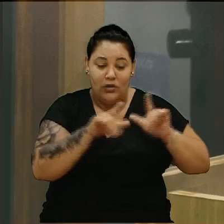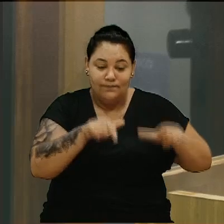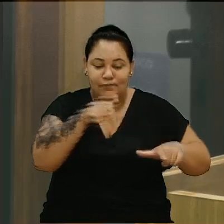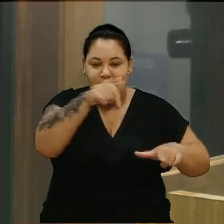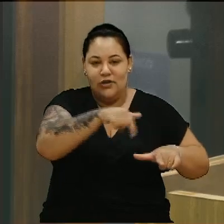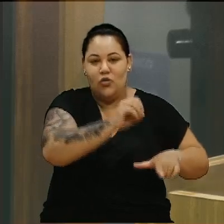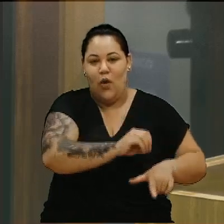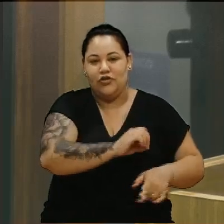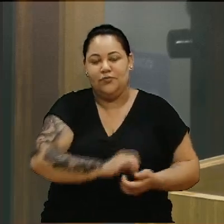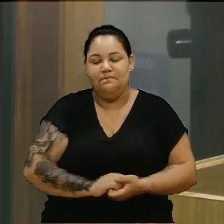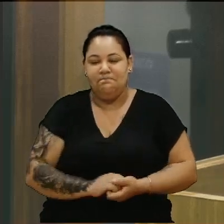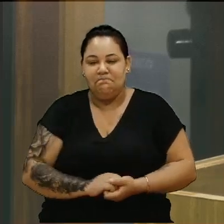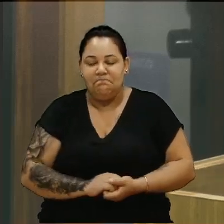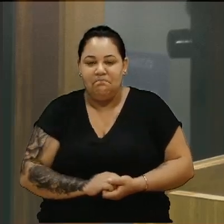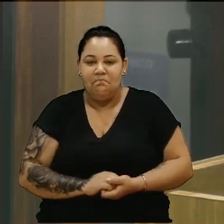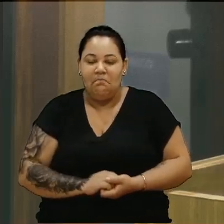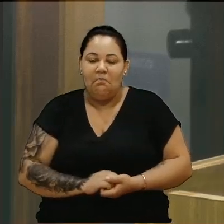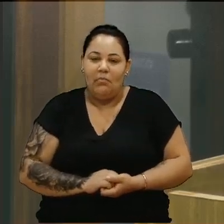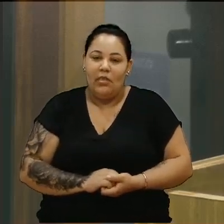região. E este elo com os